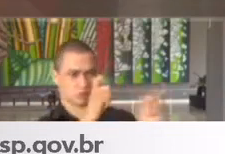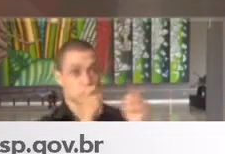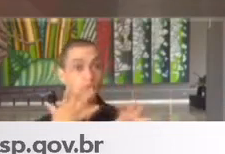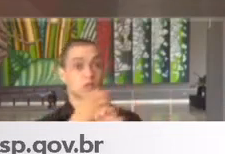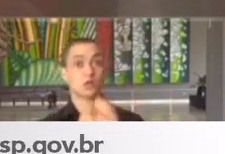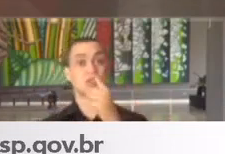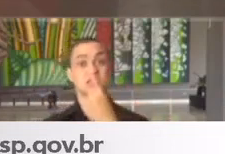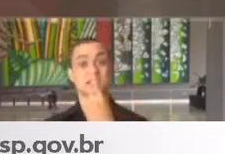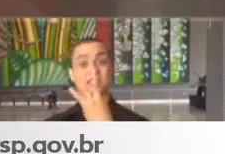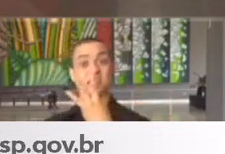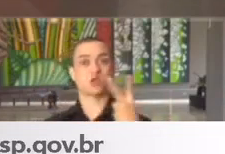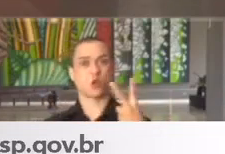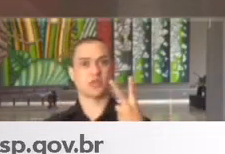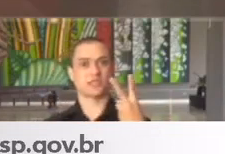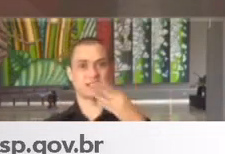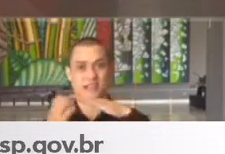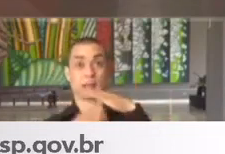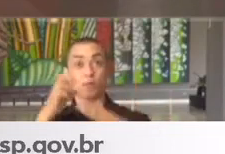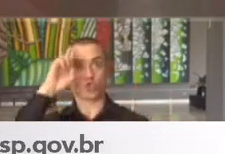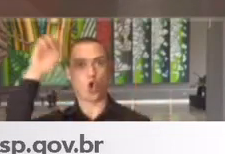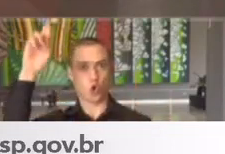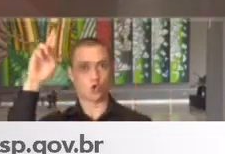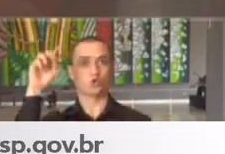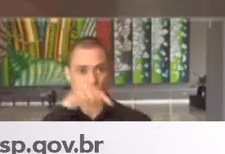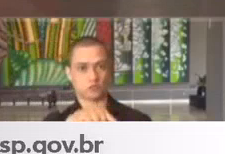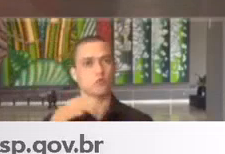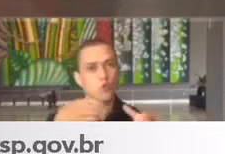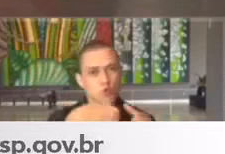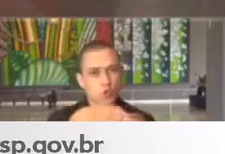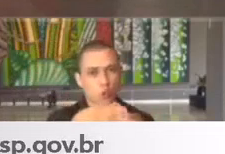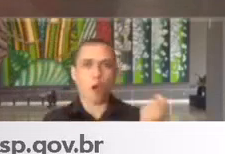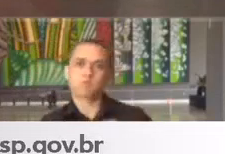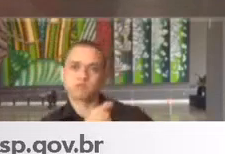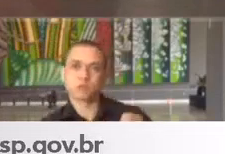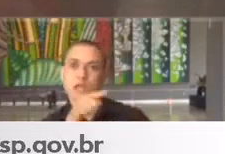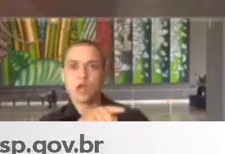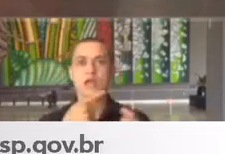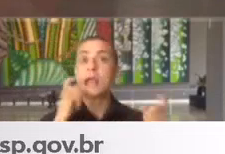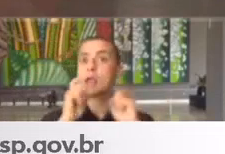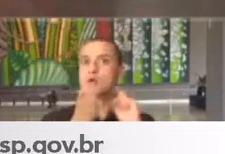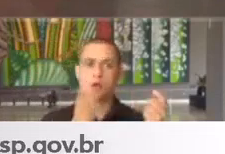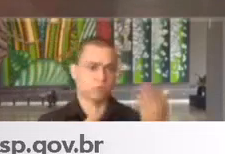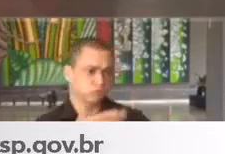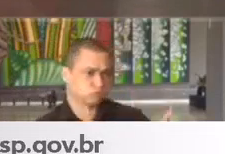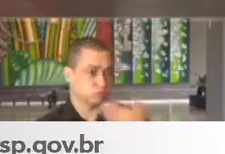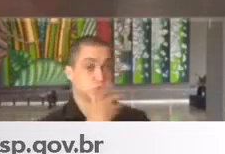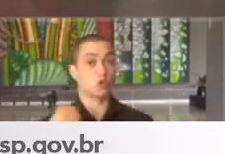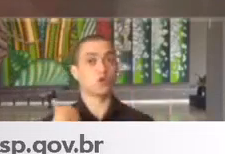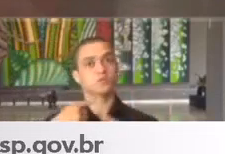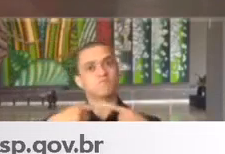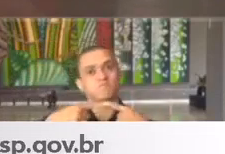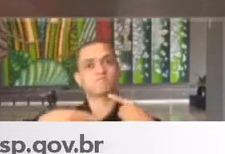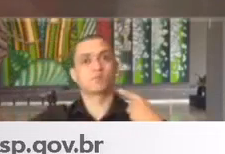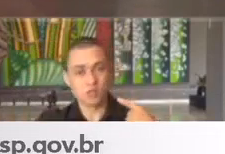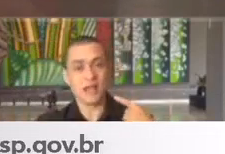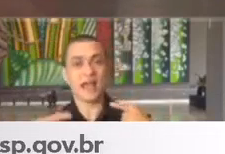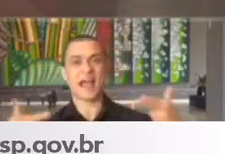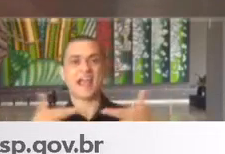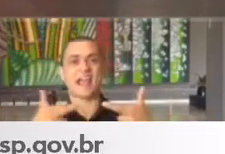132 empresários no nosso comitê empresarial e lançamos a rede de